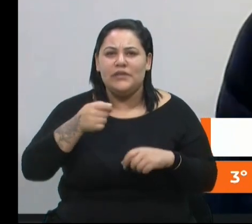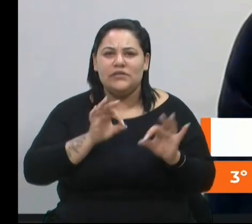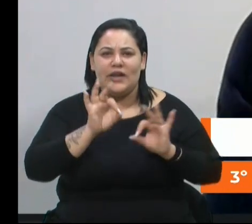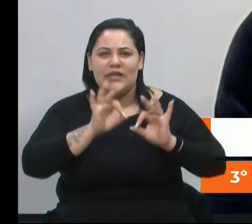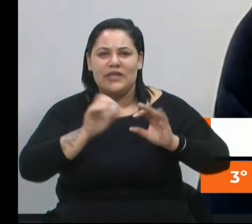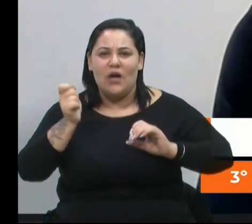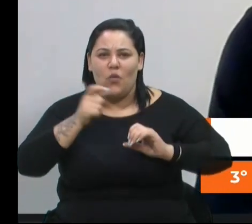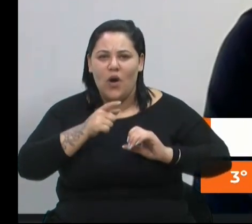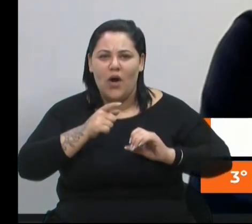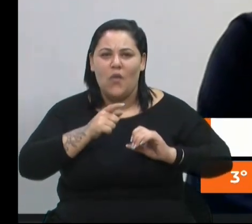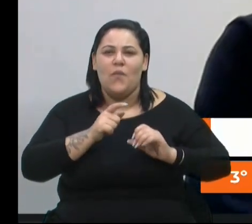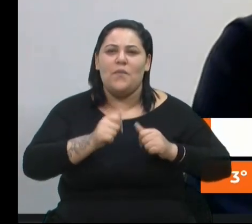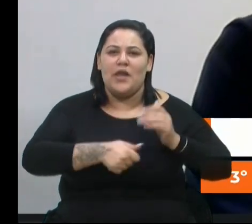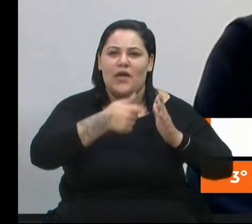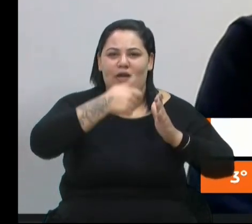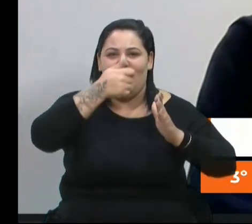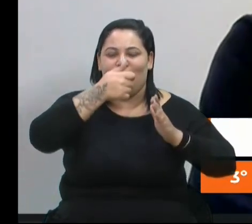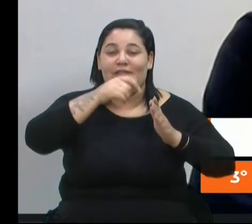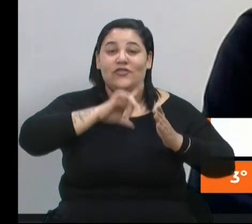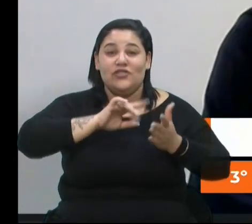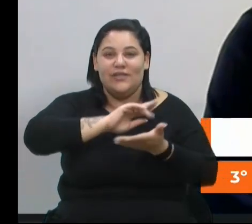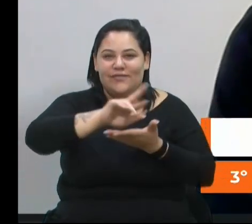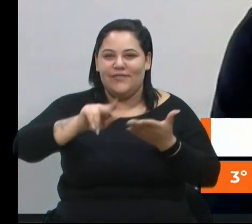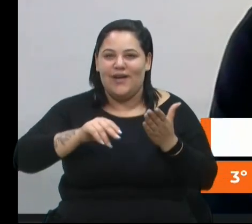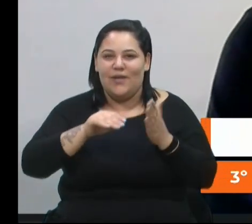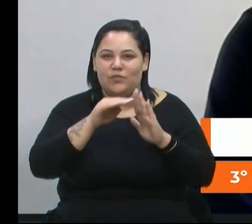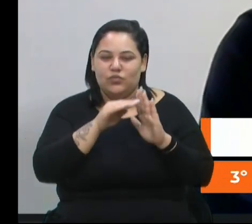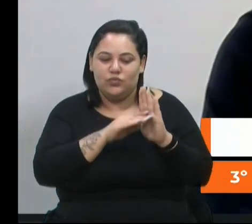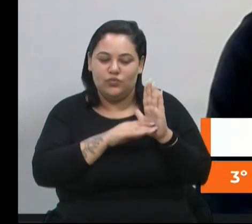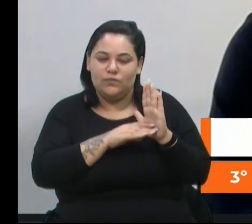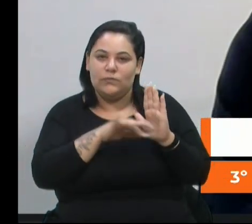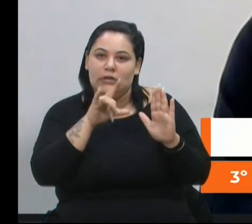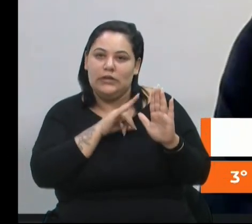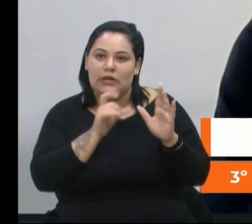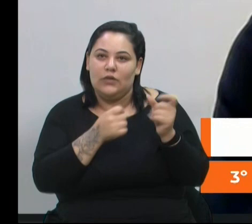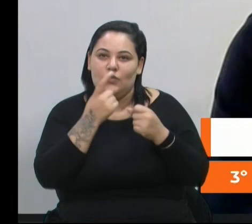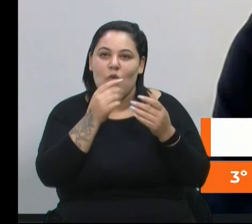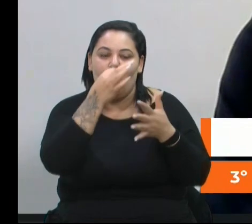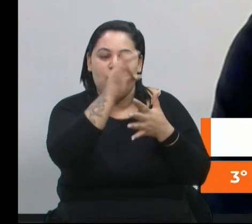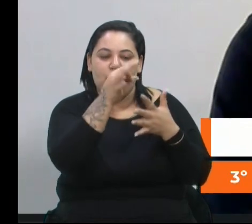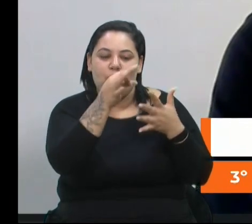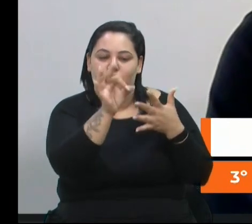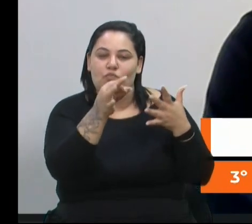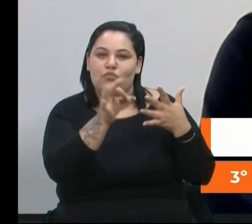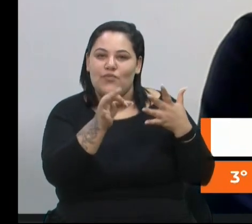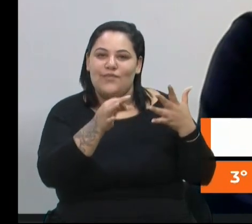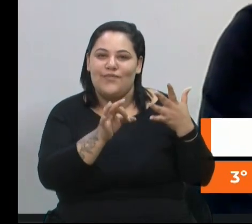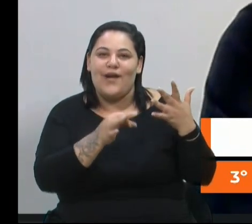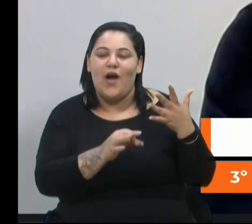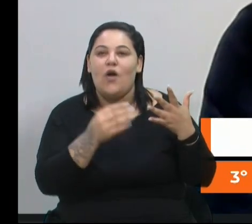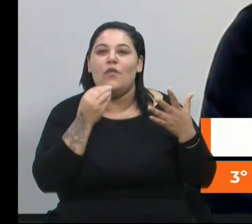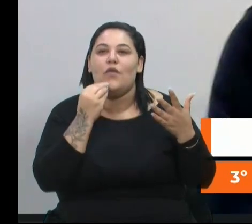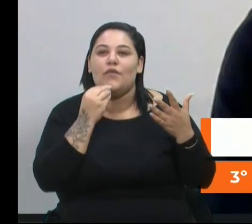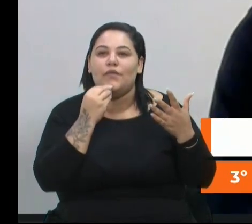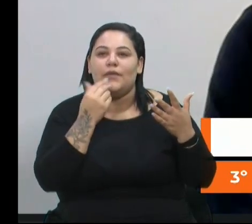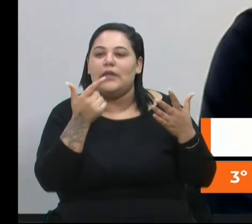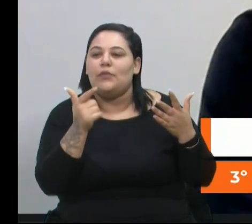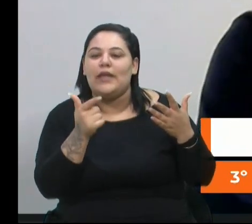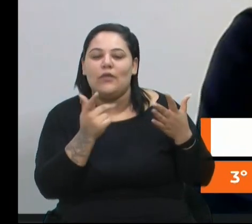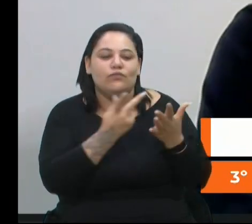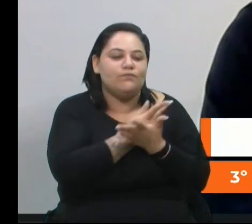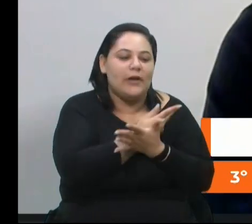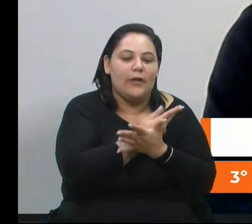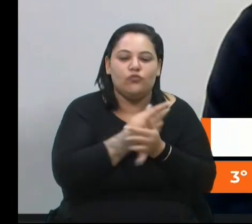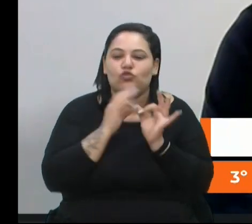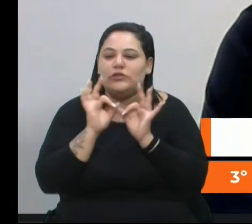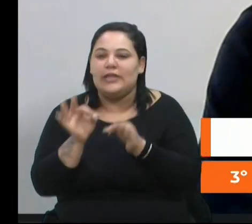ajustados. E a gente tem uma série de fatores que existem alguns checklists, e óbvio, não tem um certo e